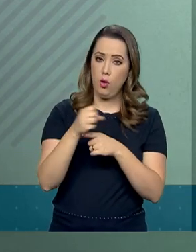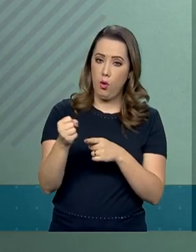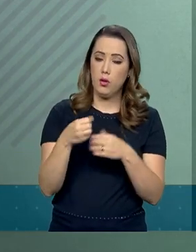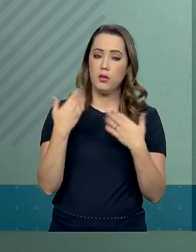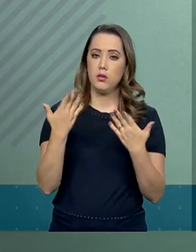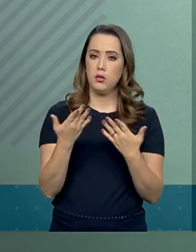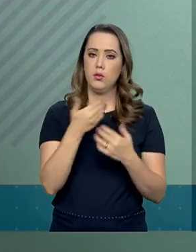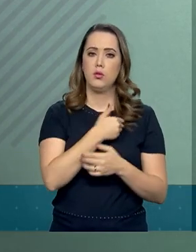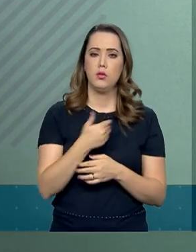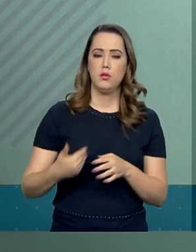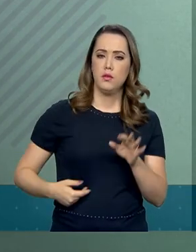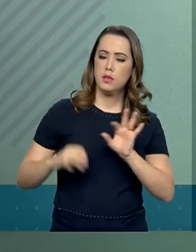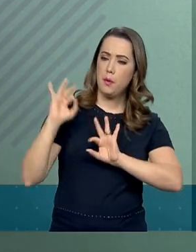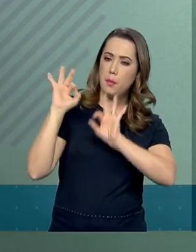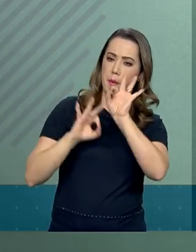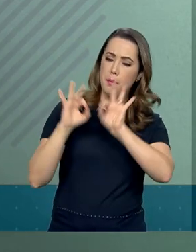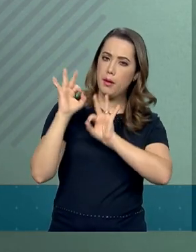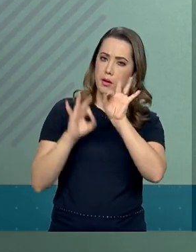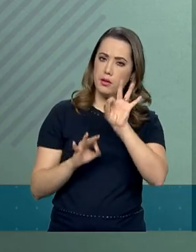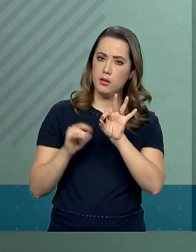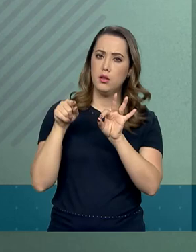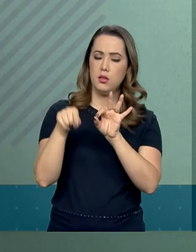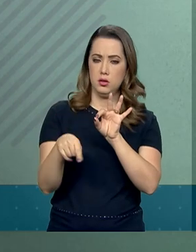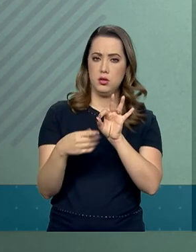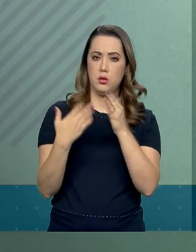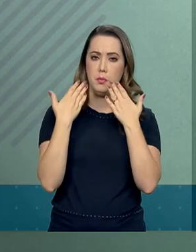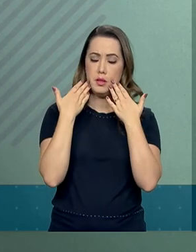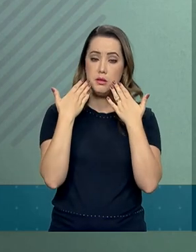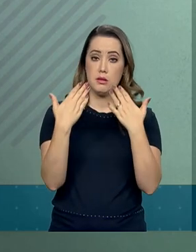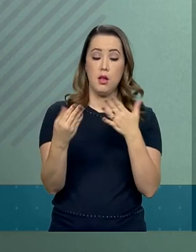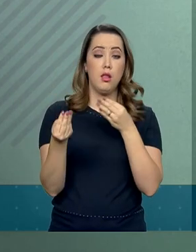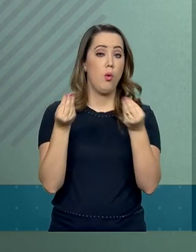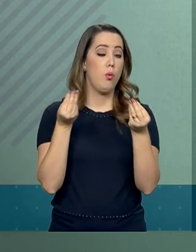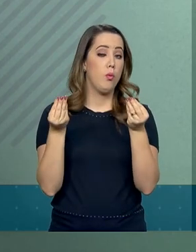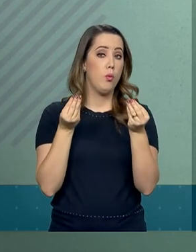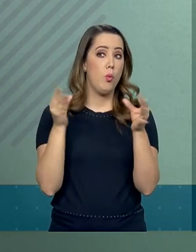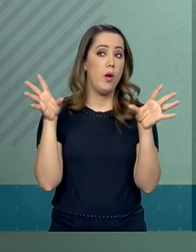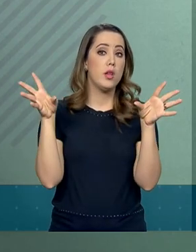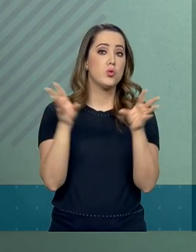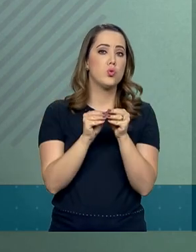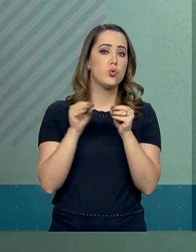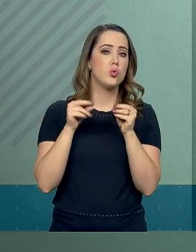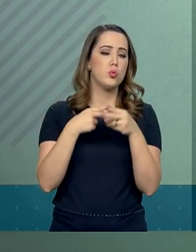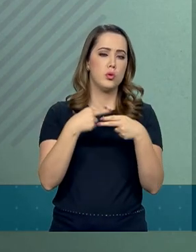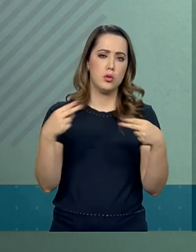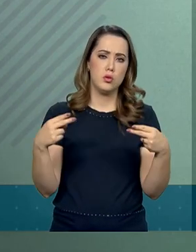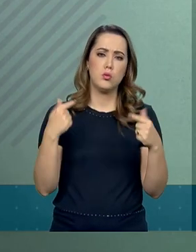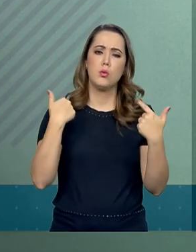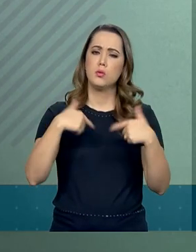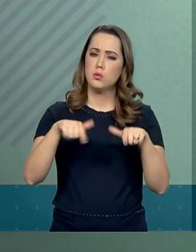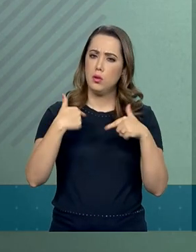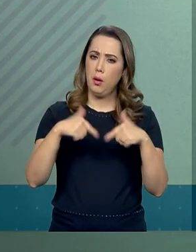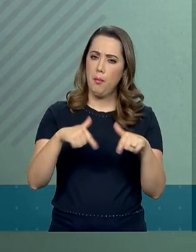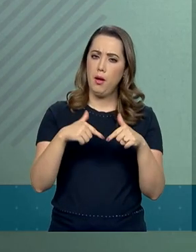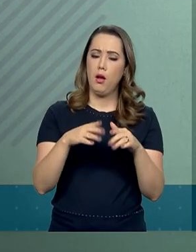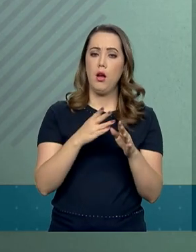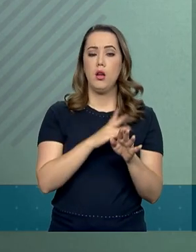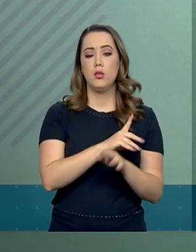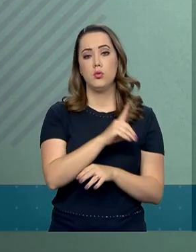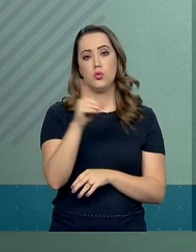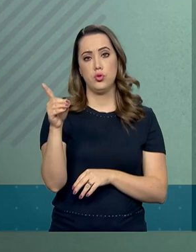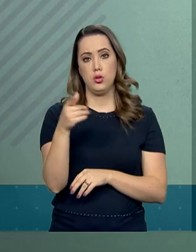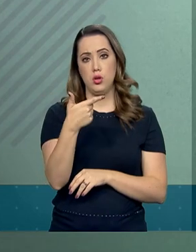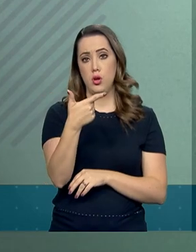de contas já para os 200 os dias do governo nos moldes como aconteceu quando foi